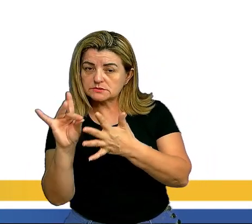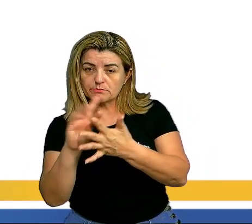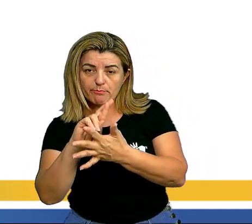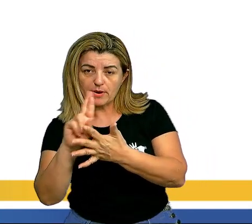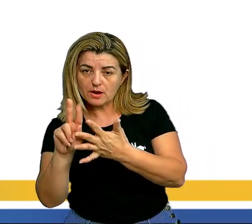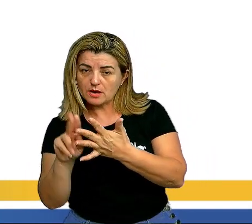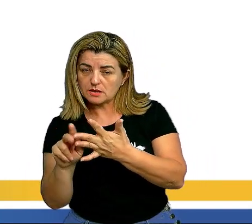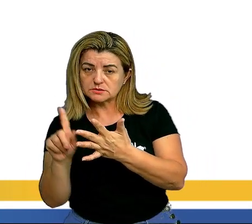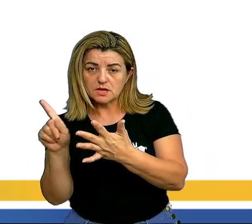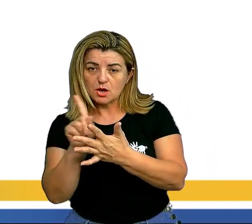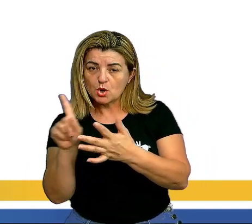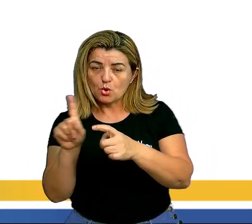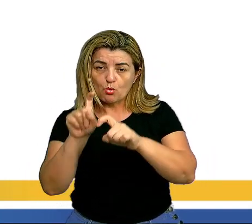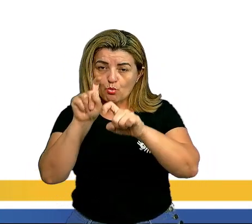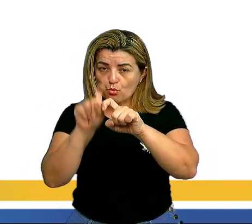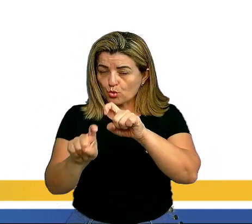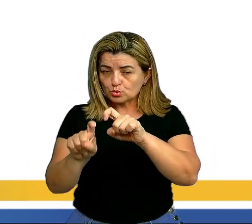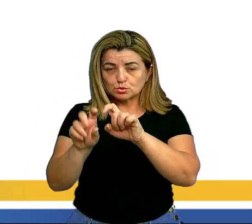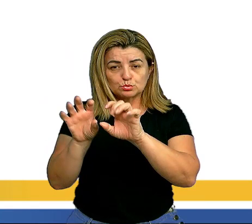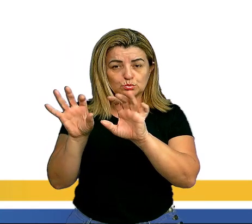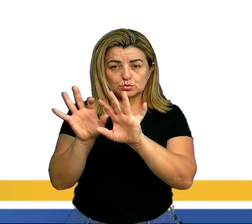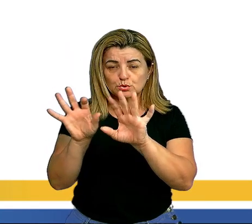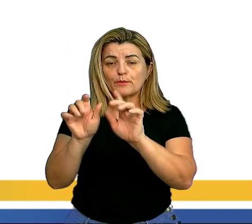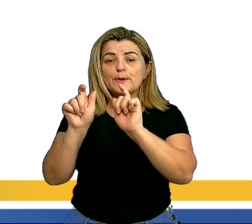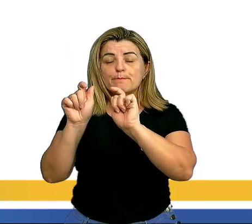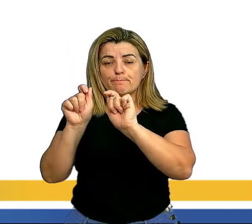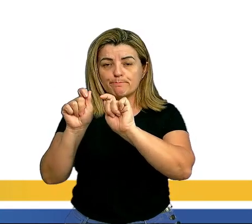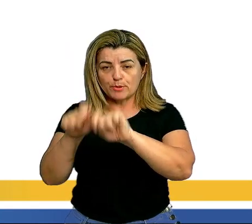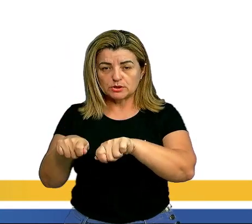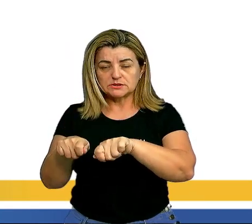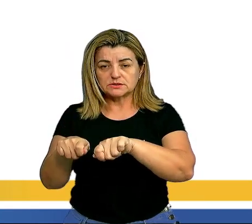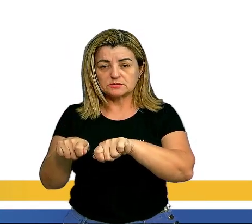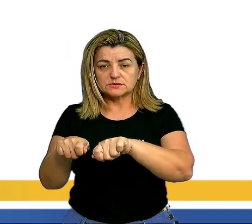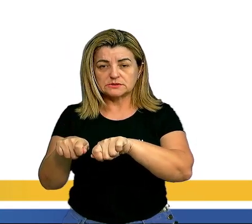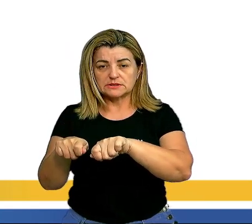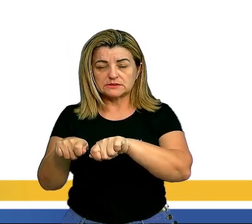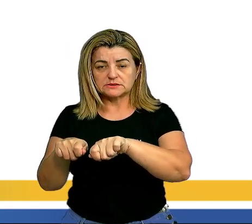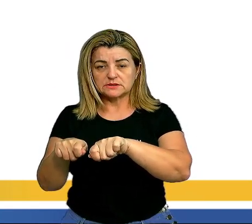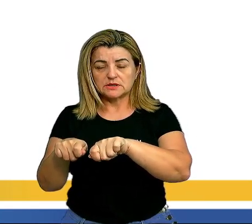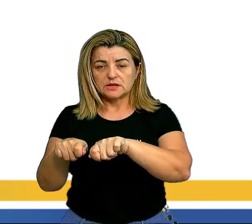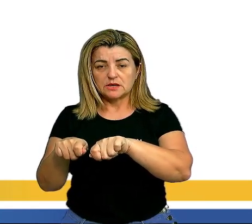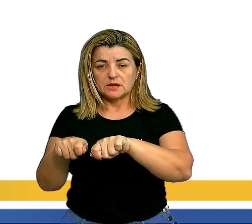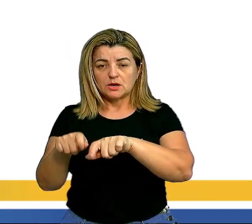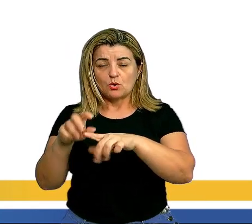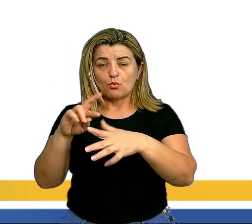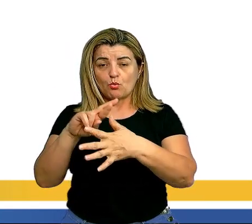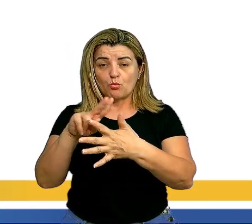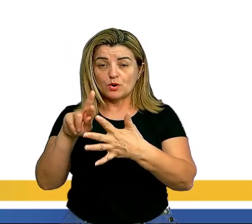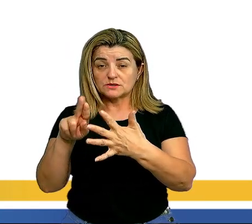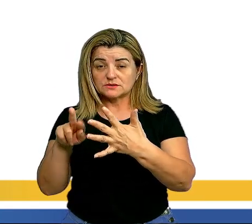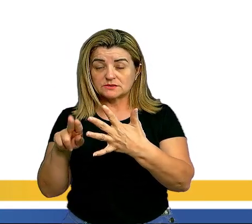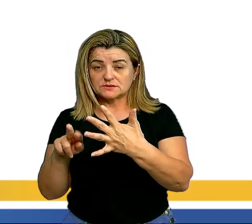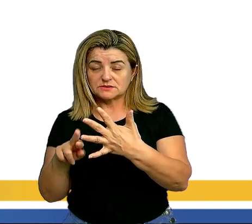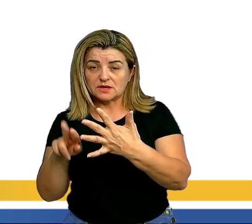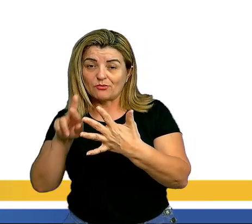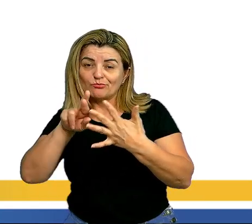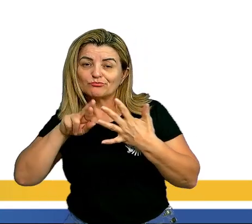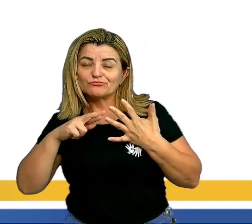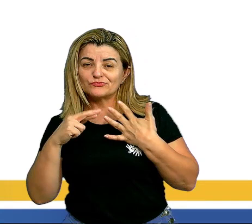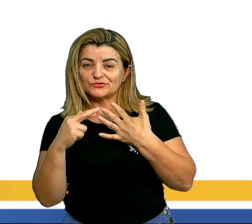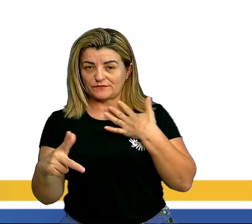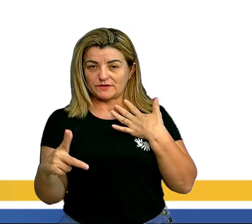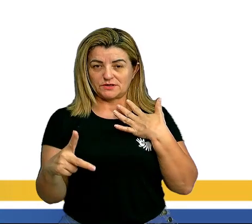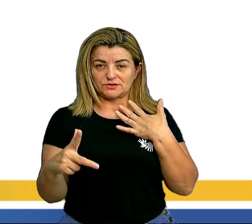que não cruzam mais entre si podem ser consideradas como uma espécie se